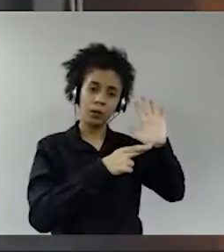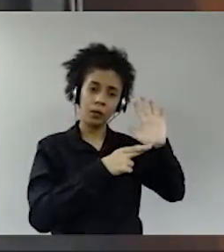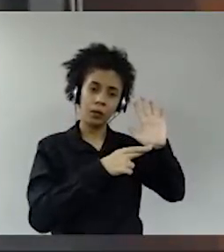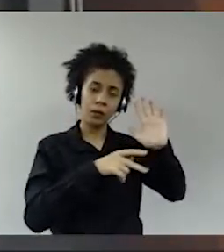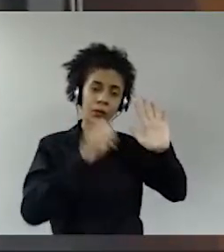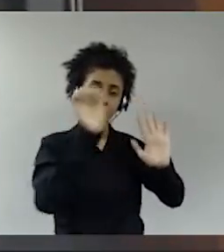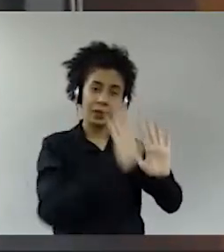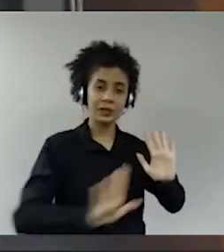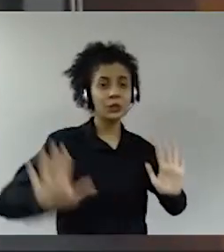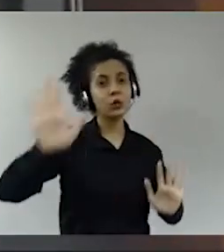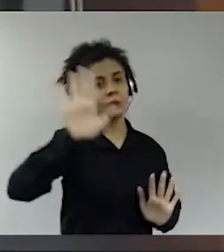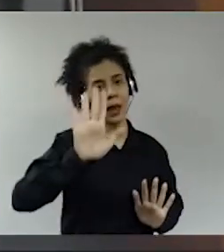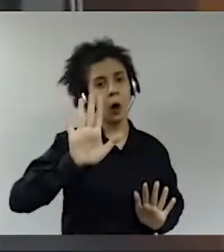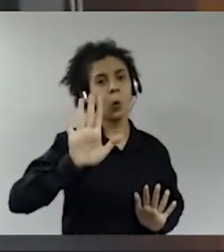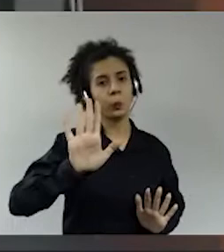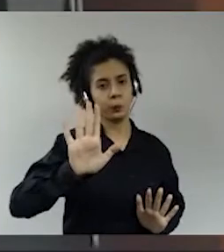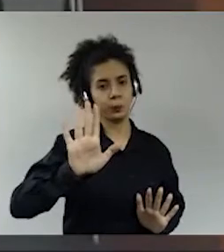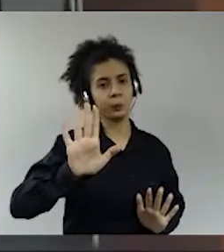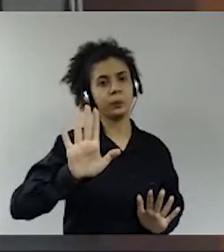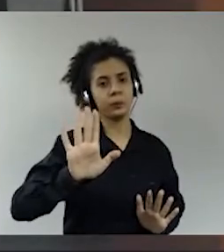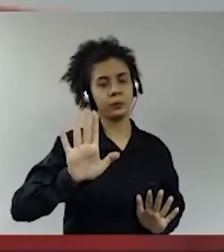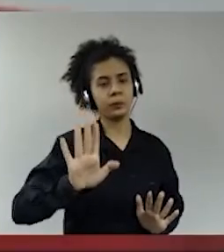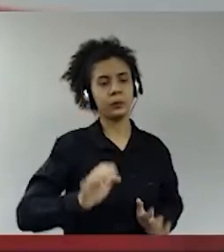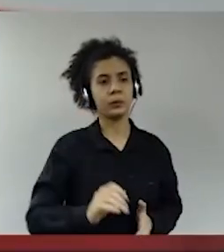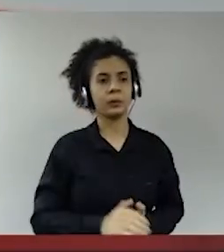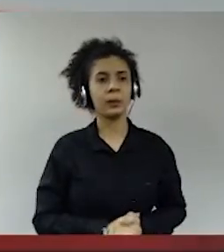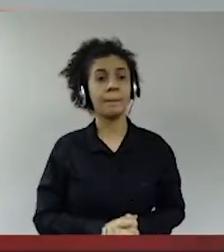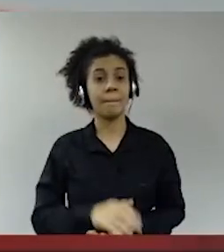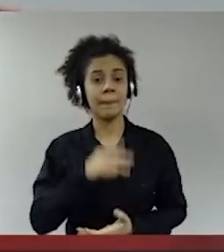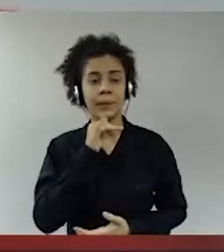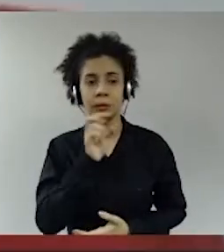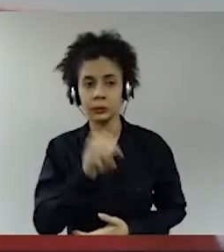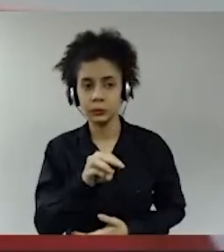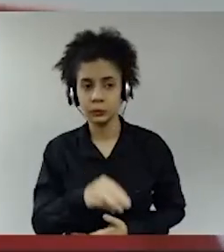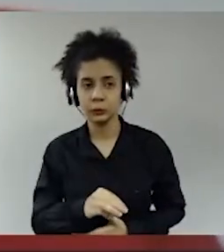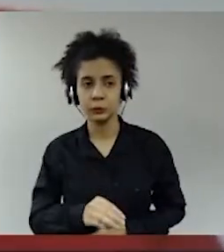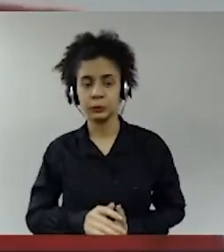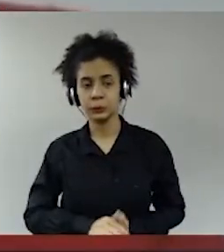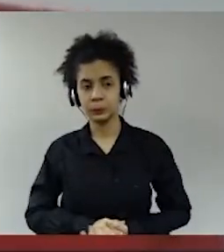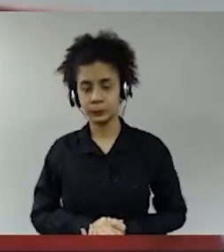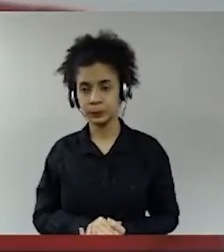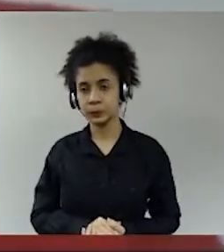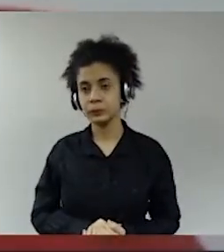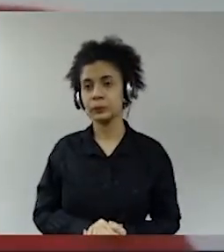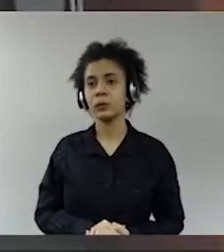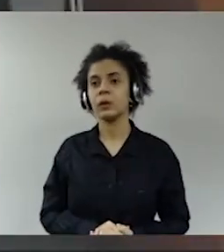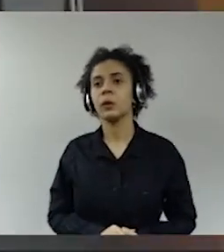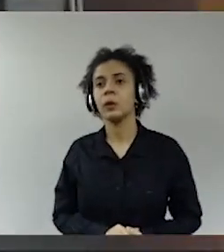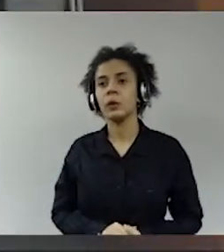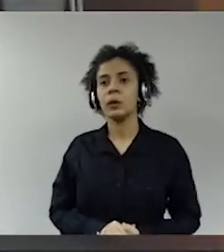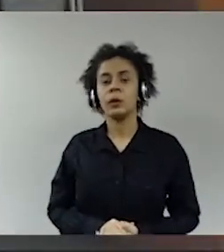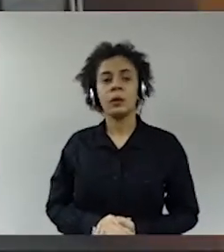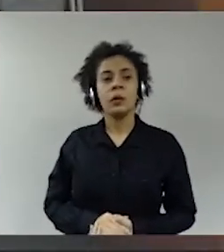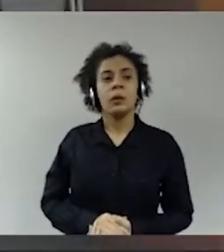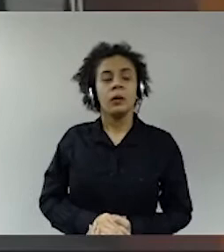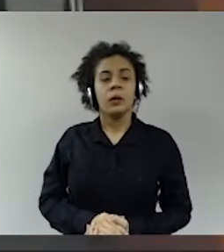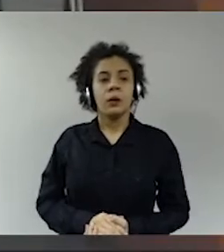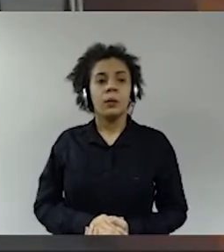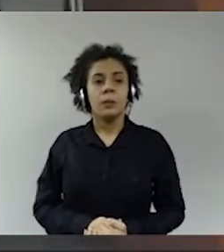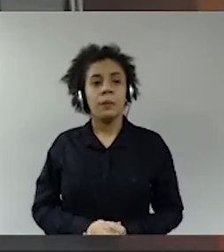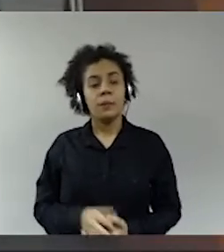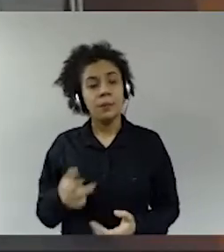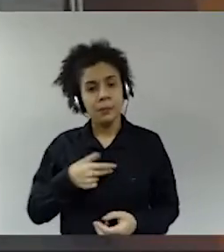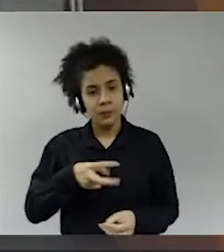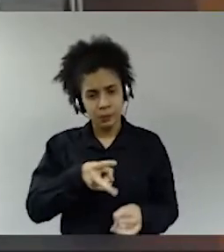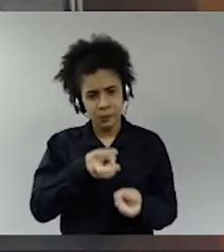validade nacional. Doutor Humberto, 5 minutos. Sim. Eu percebo que